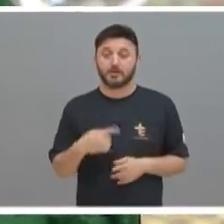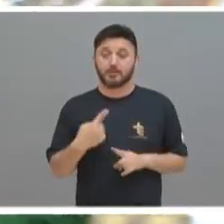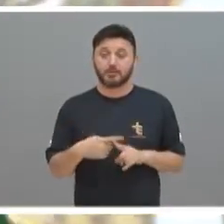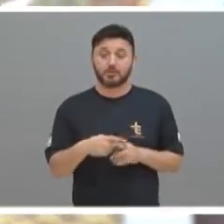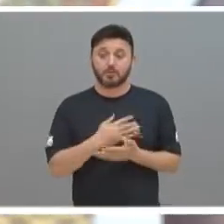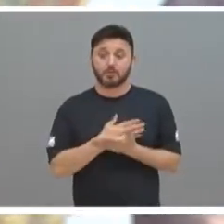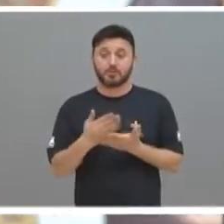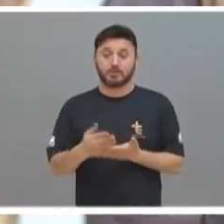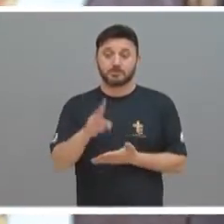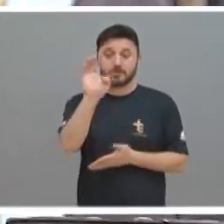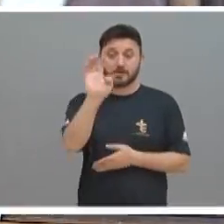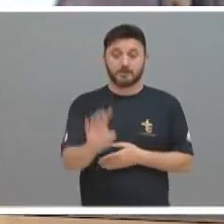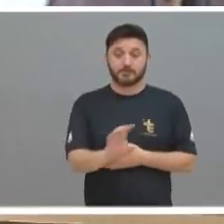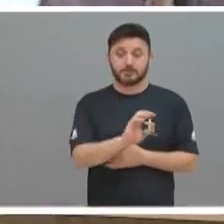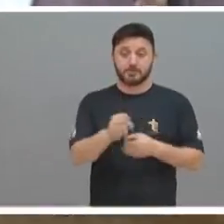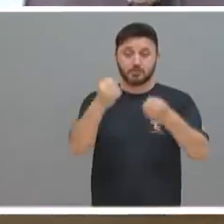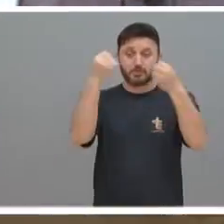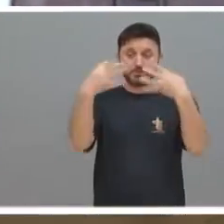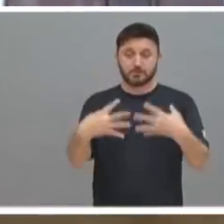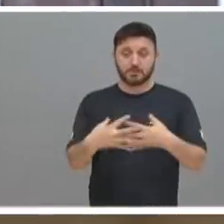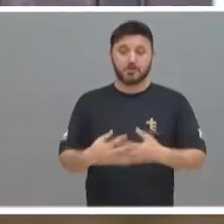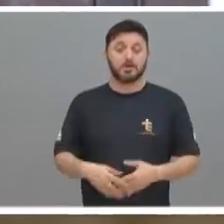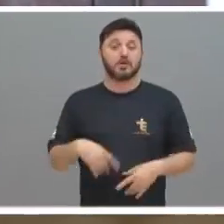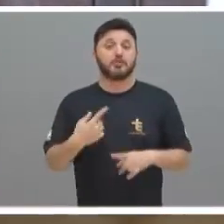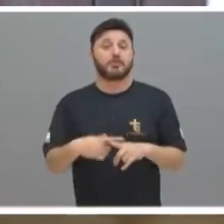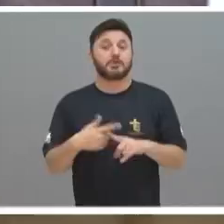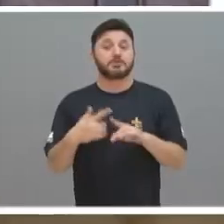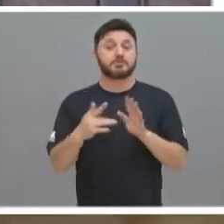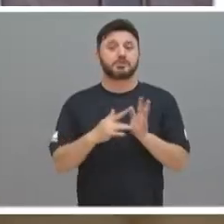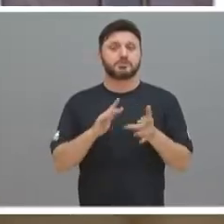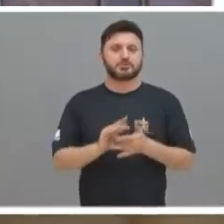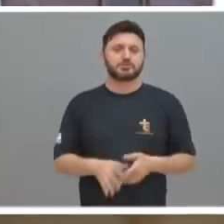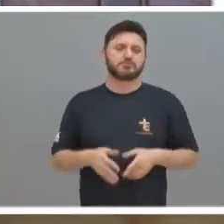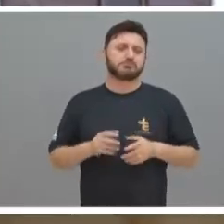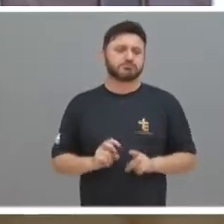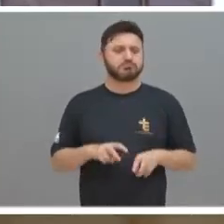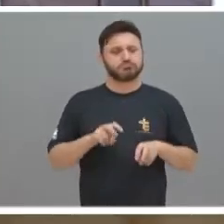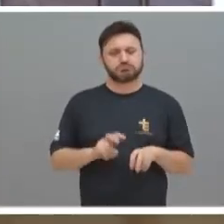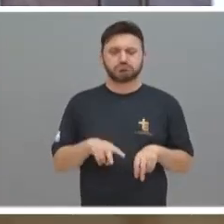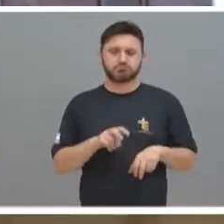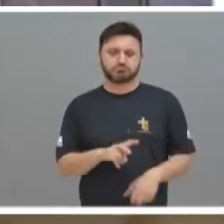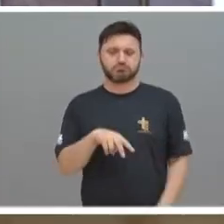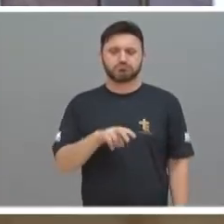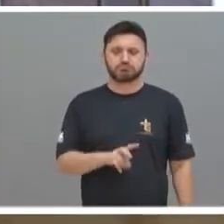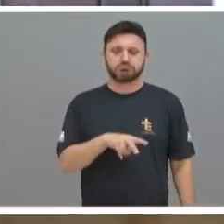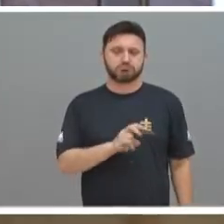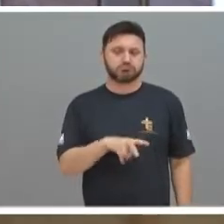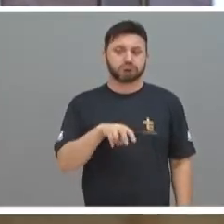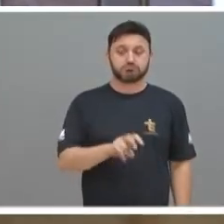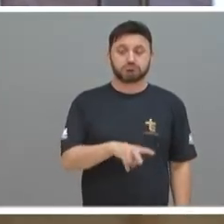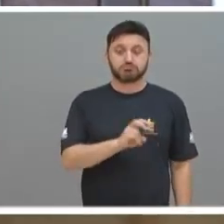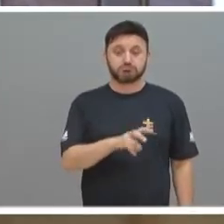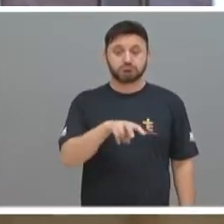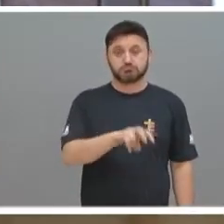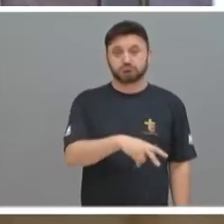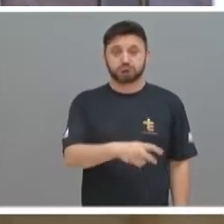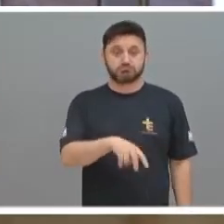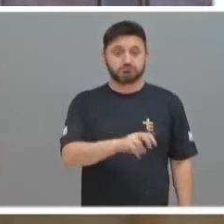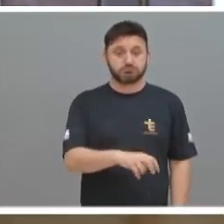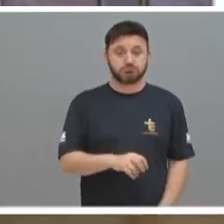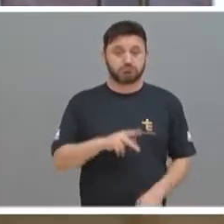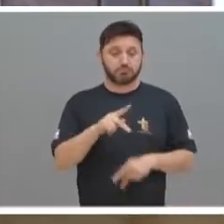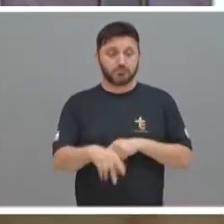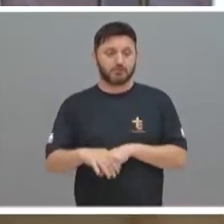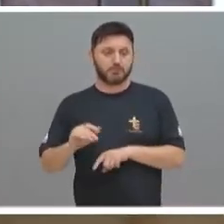Começo pelo Evangelho. Porque Jesus está caminhando, e na verdade,